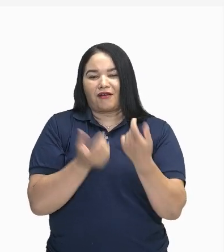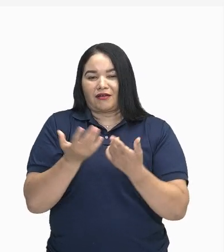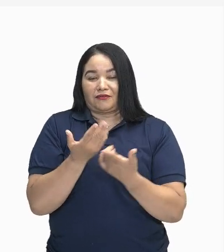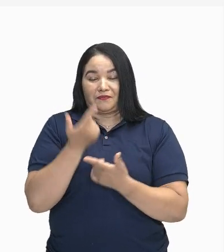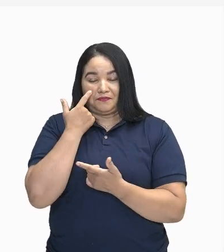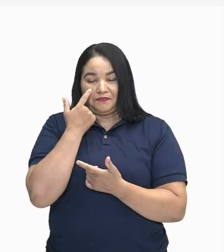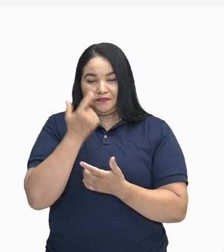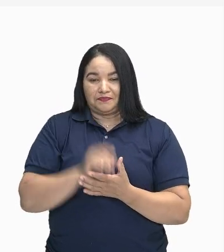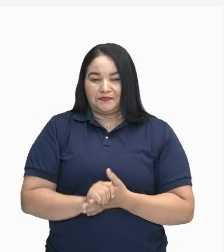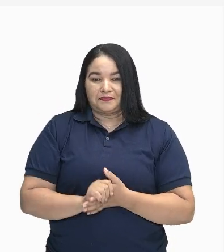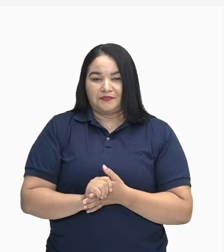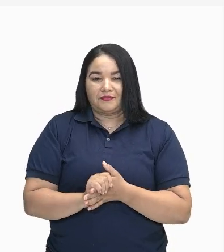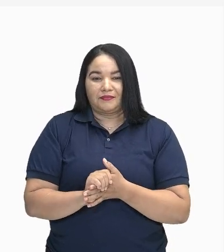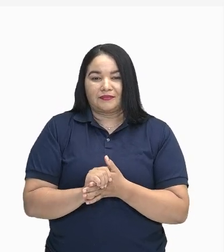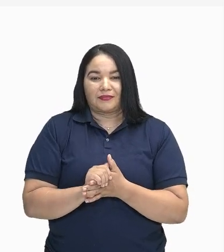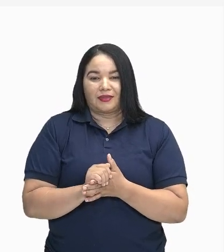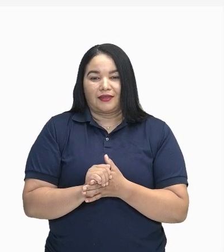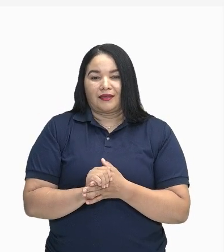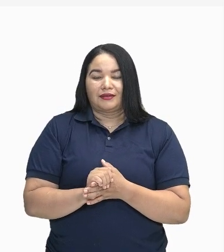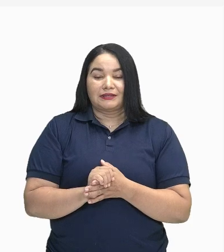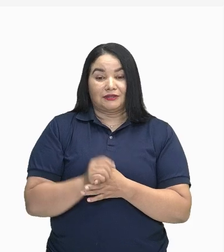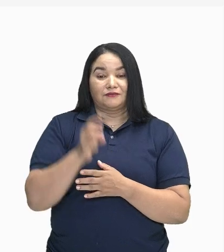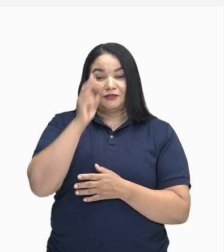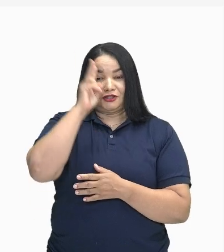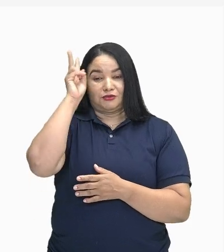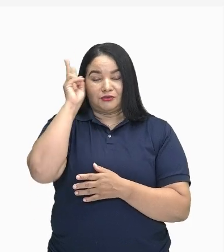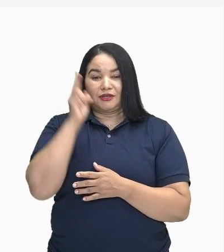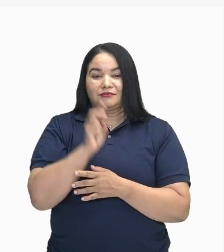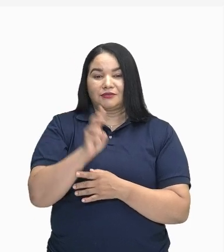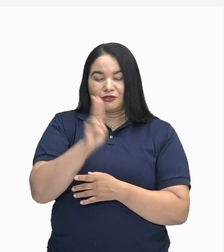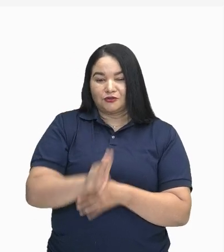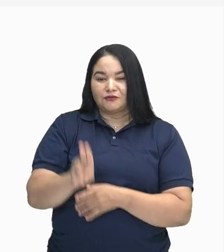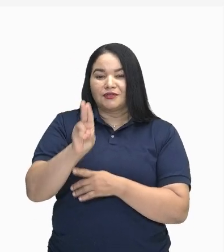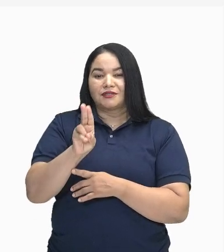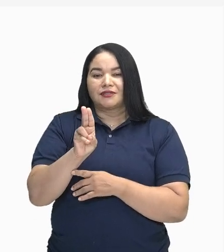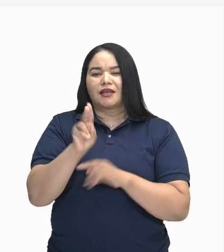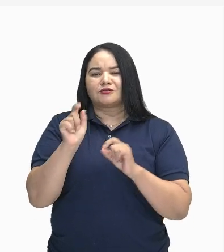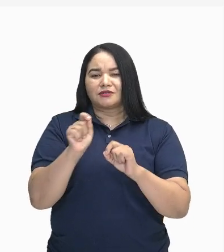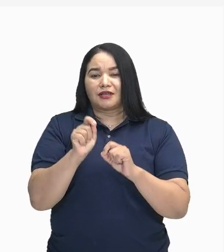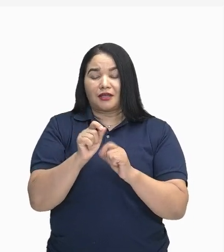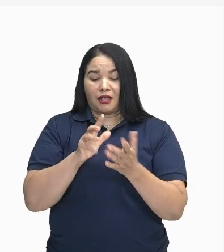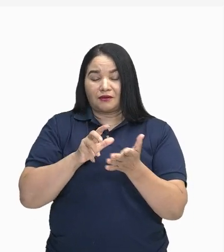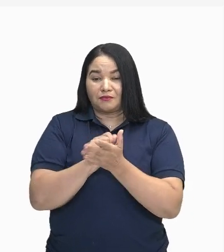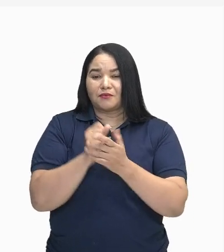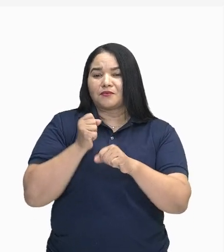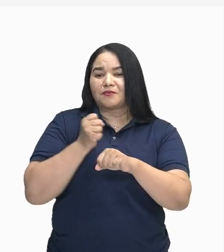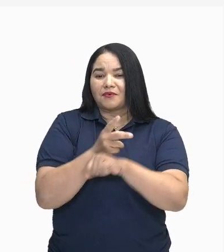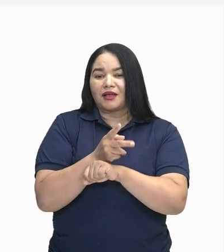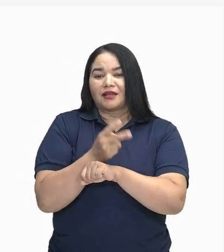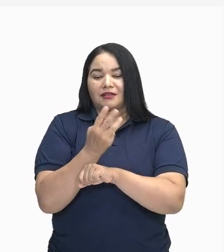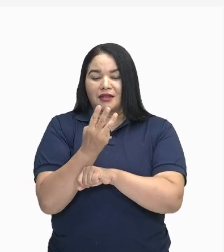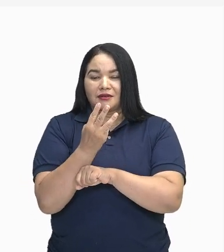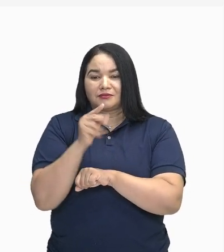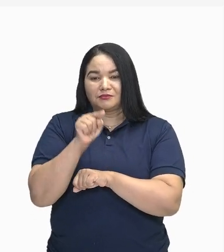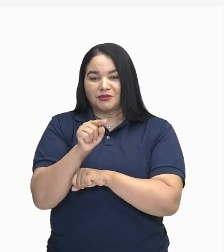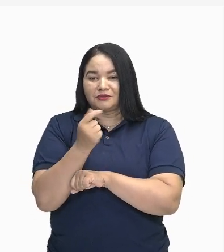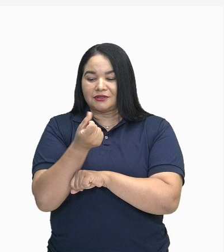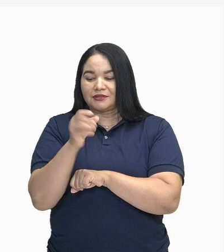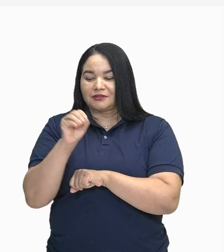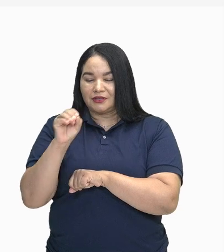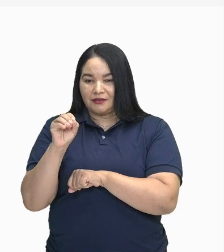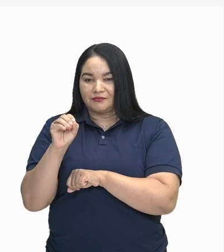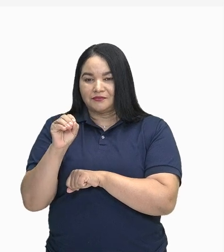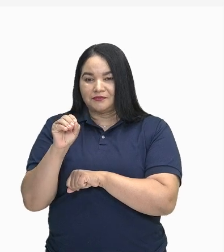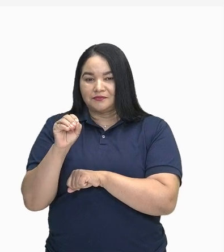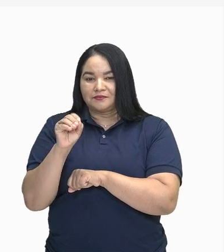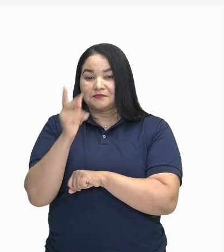um vestibular realizado por uma universidade, foram inscritos 3.600 candidatos para